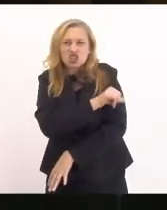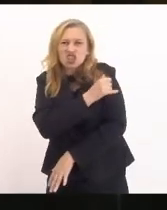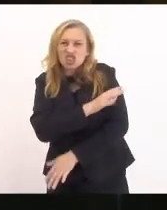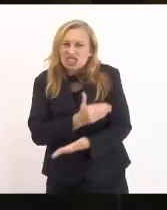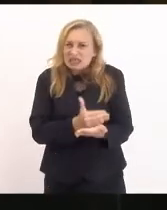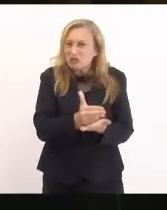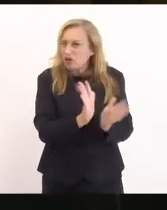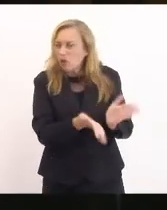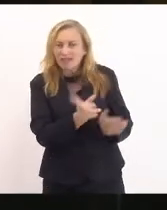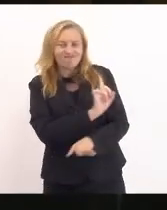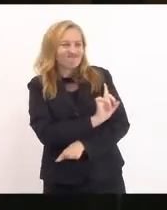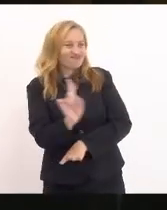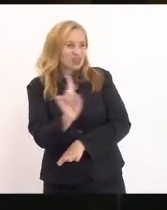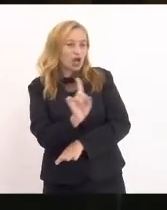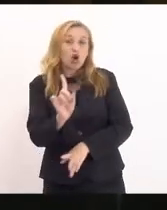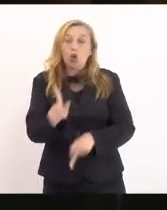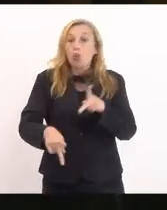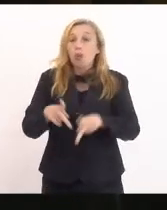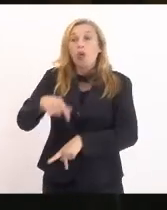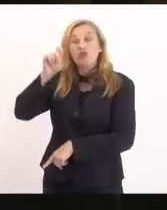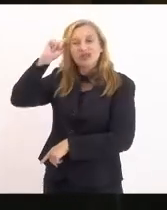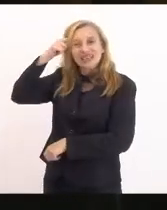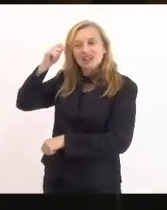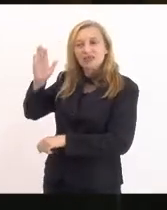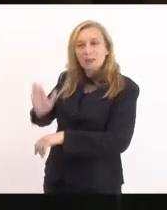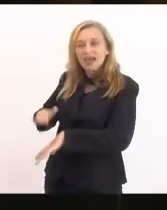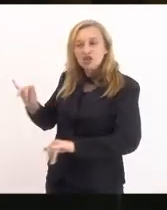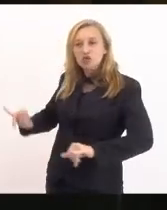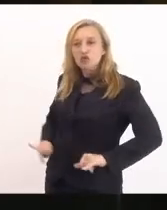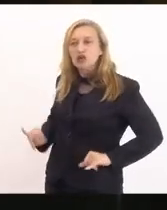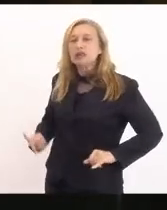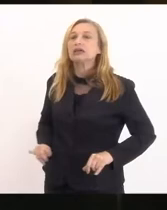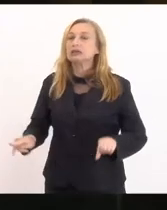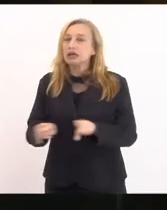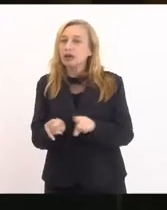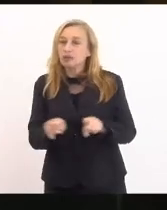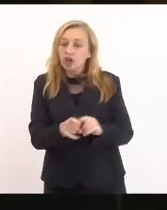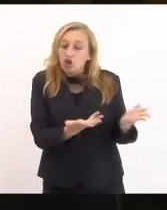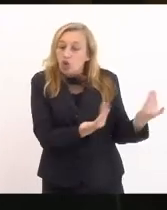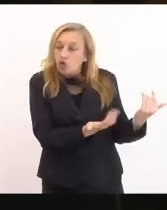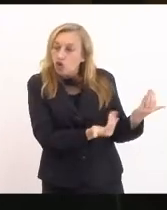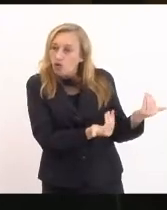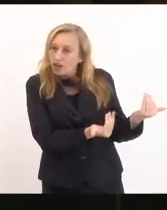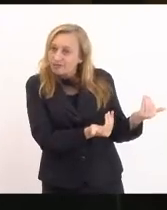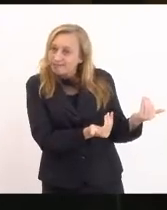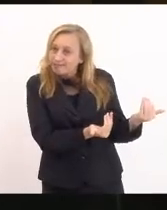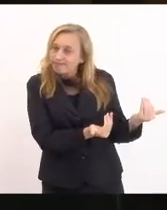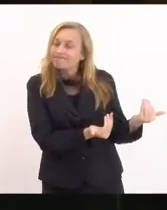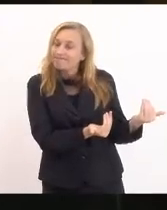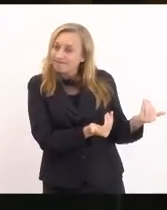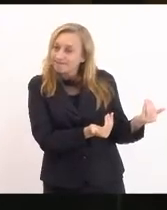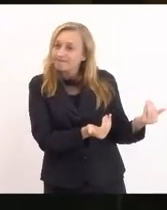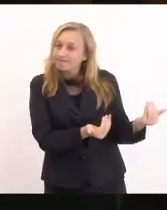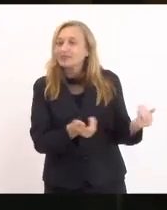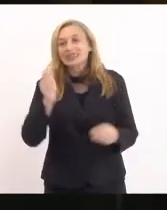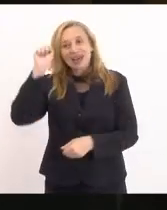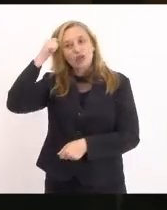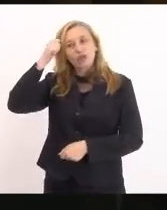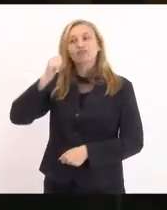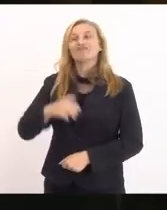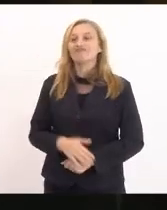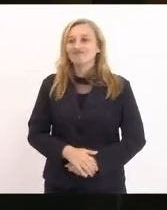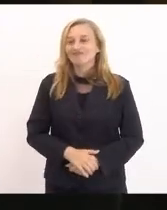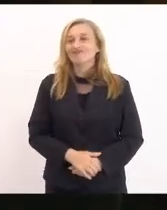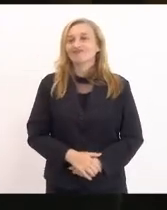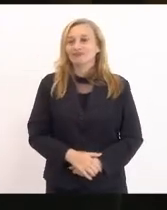sobretudo, a população negra e, mais especificamente, a juventude popular negra.